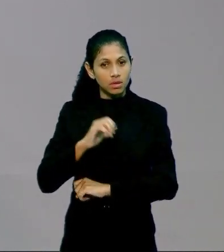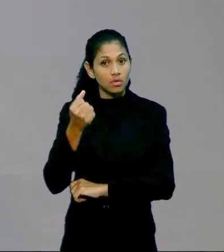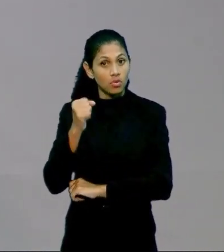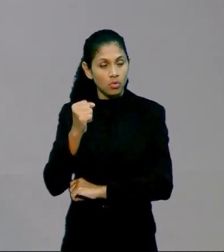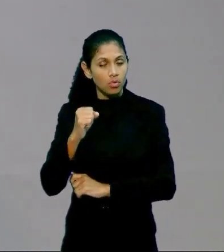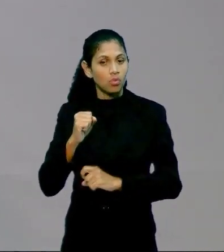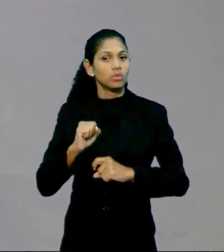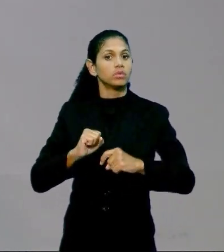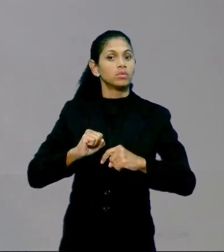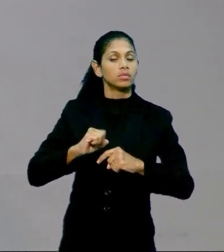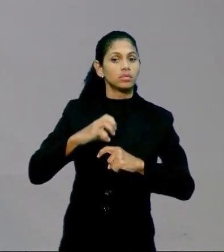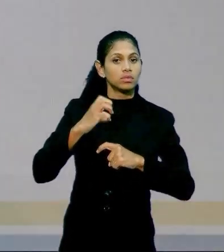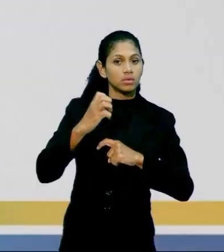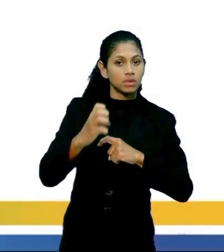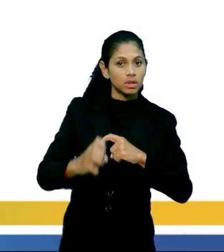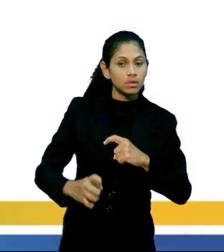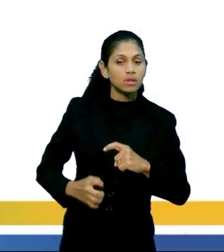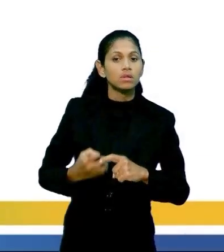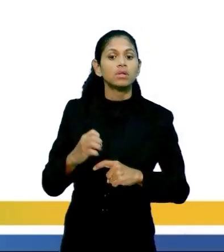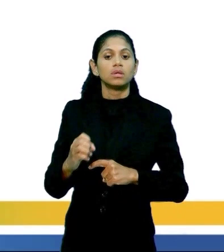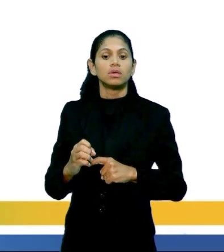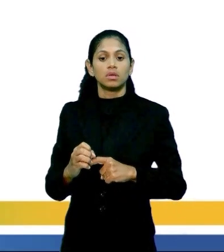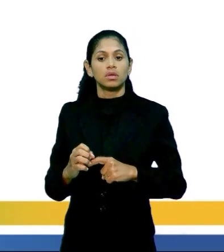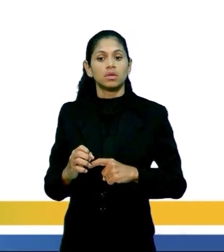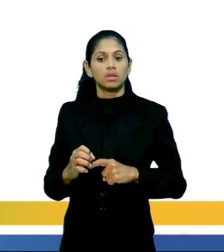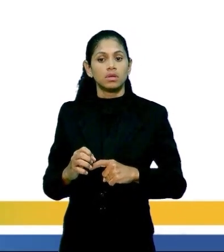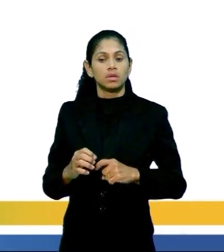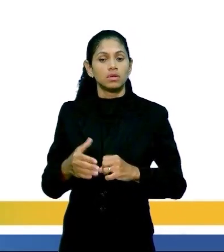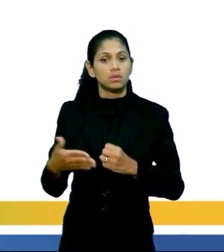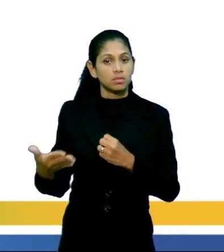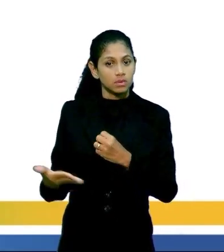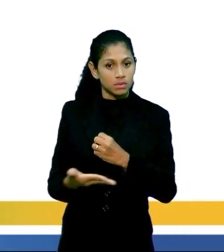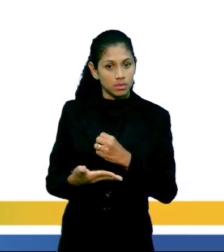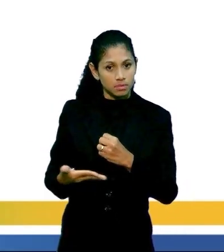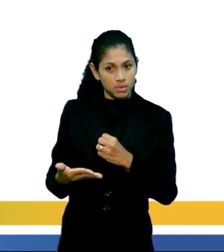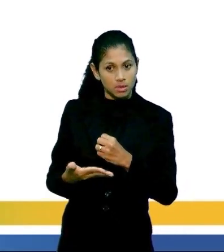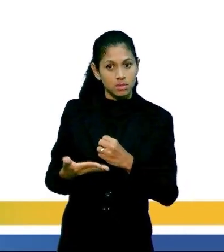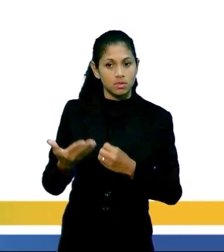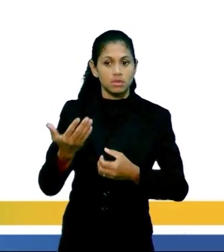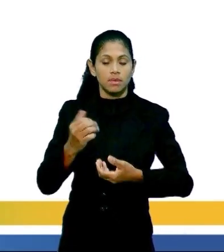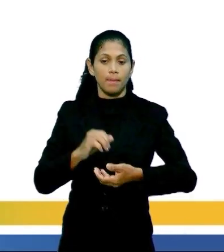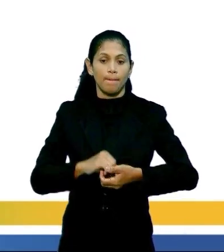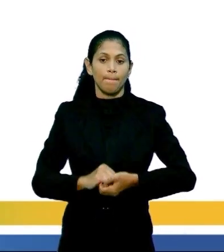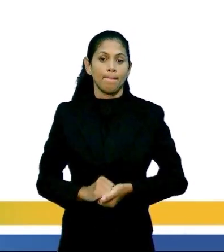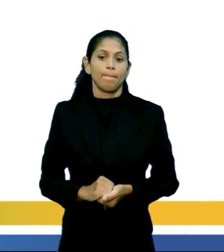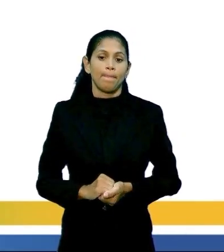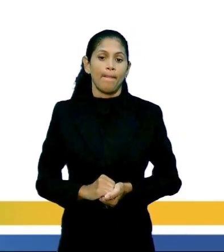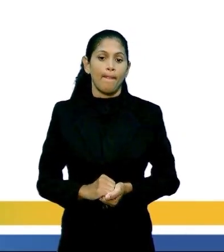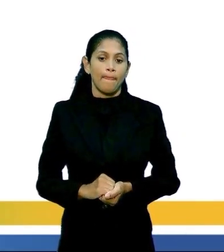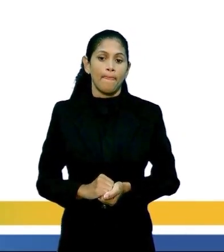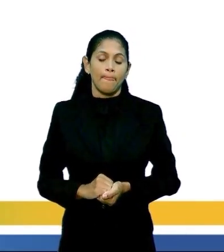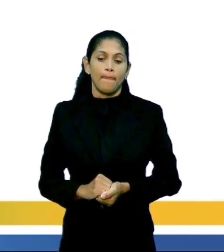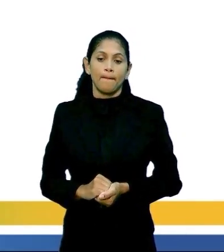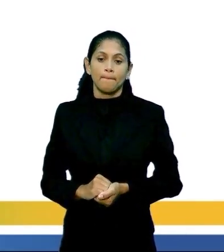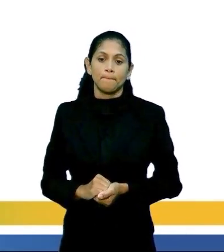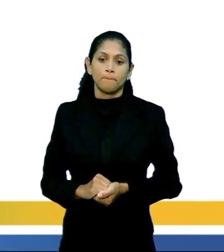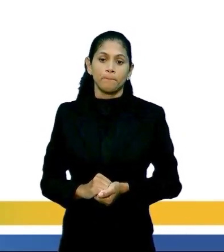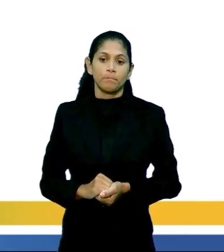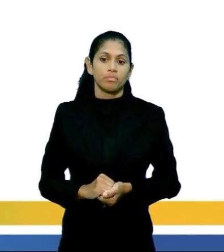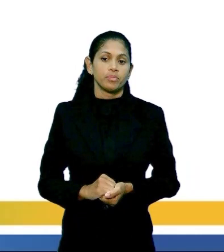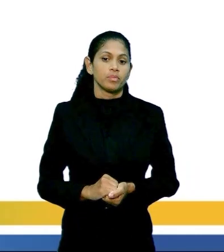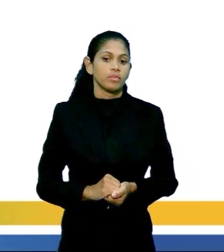tá? Então, baseado nisso daí, que nós vamos ver como se comportam os outros átomos.